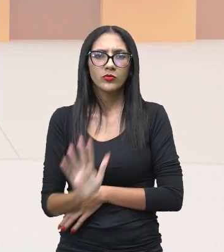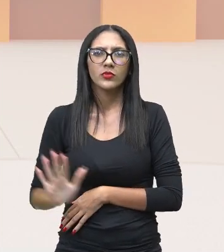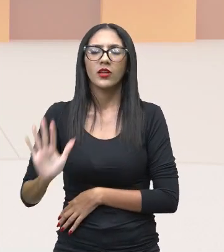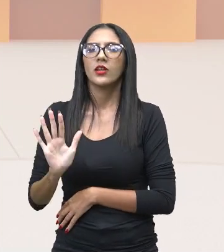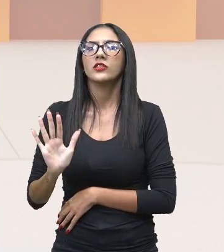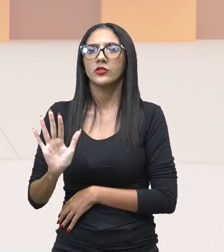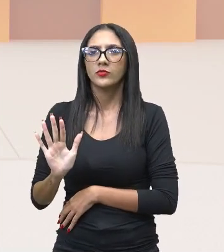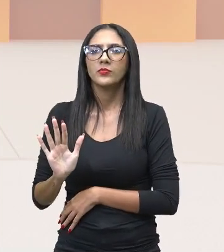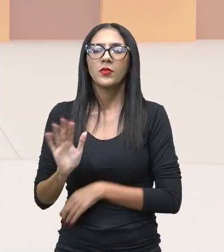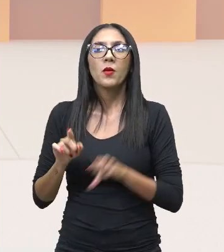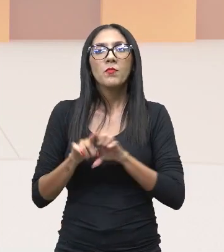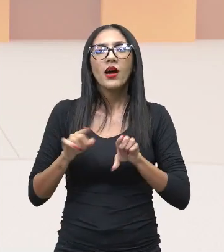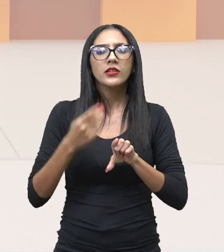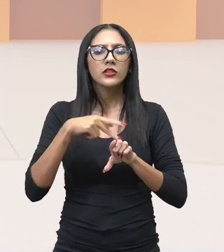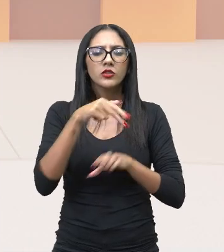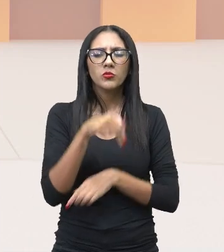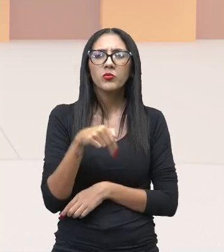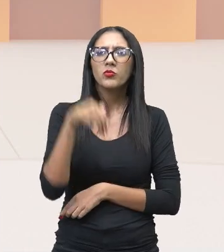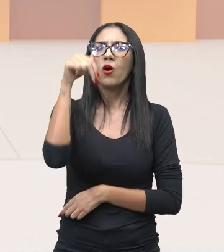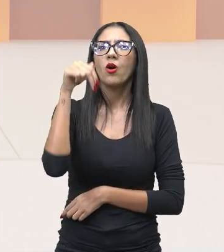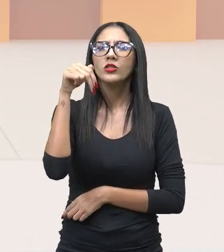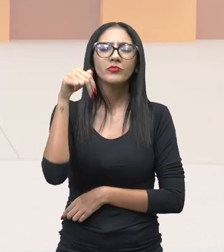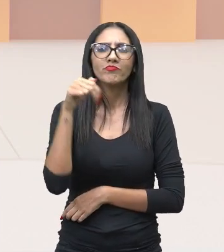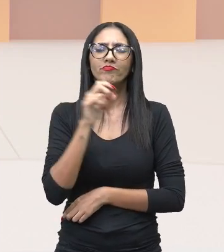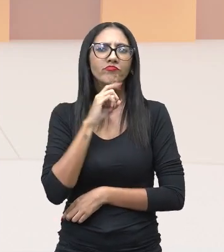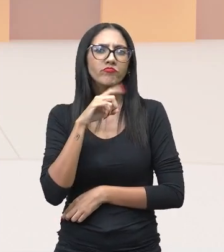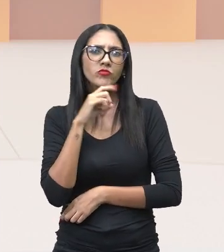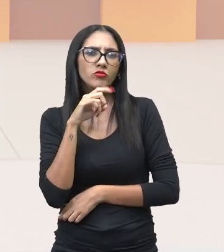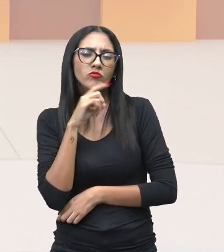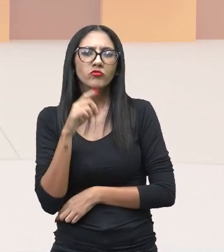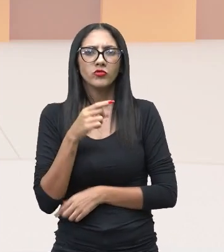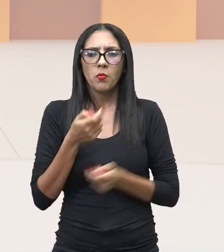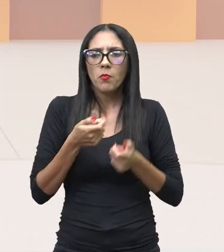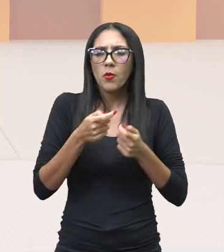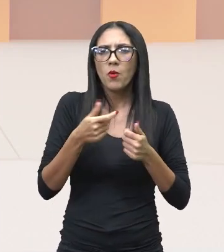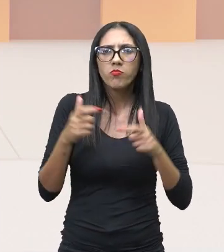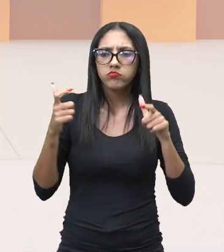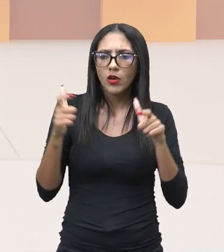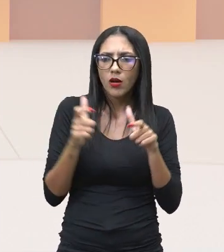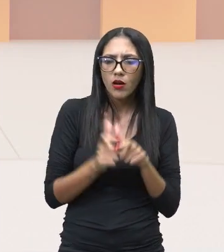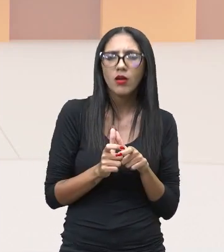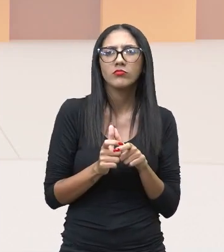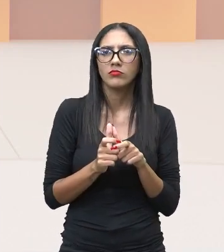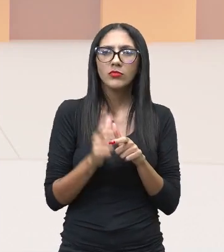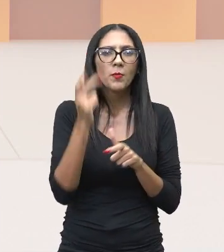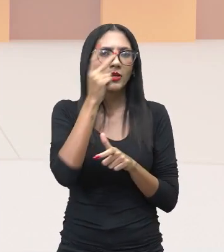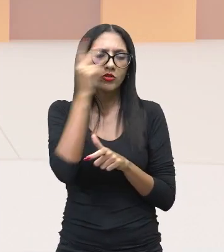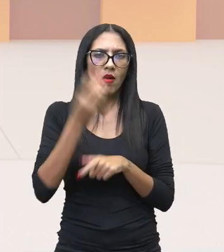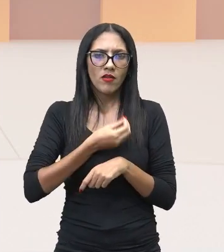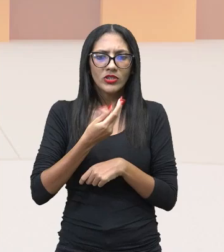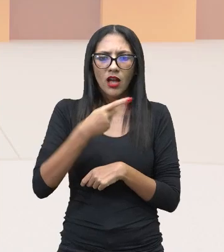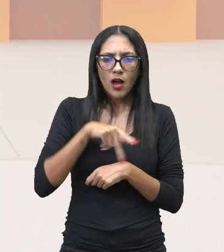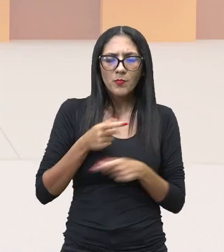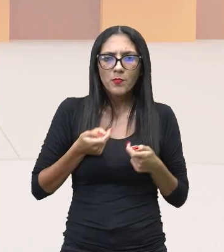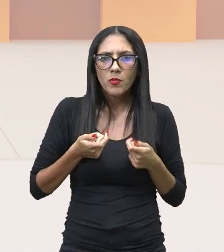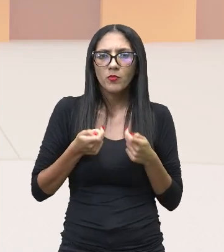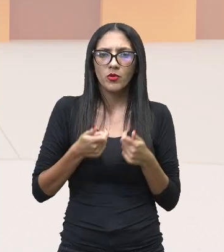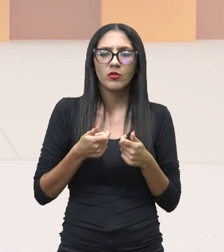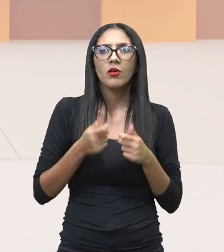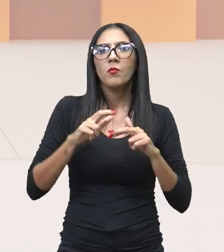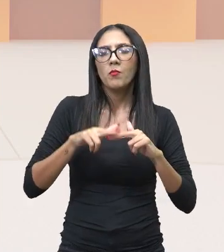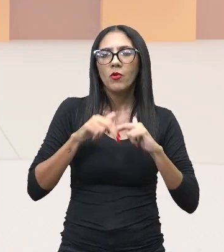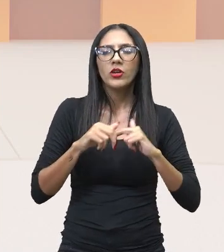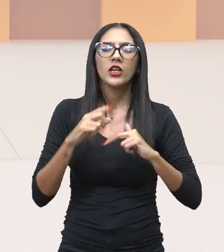geral, mas a região norte era praticamente inabitada, né? Um chamado vazio demográfico. É por isso que surgem os